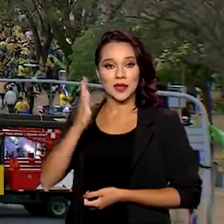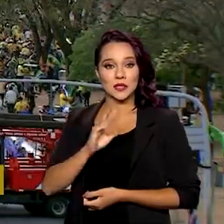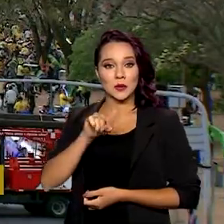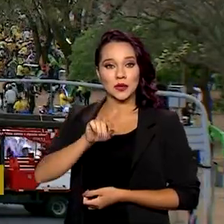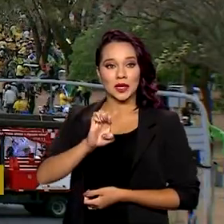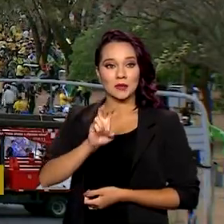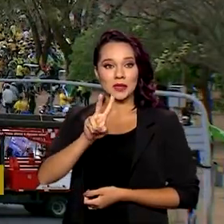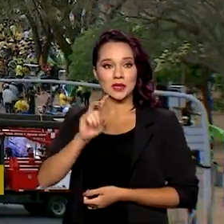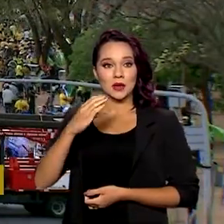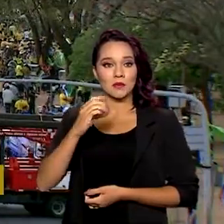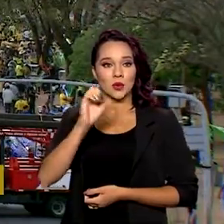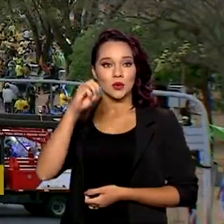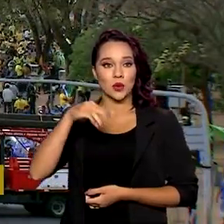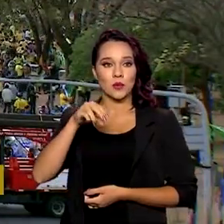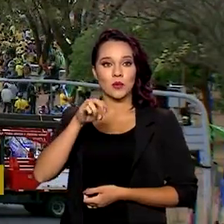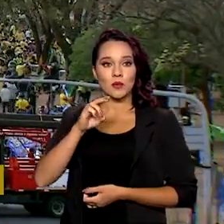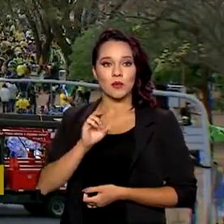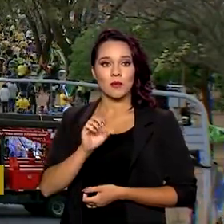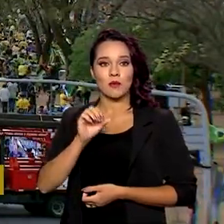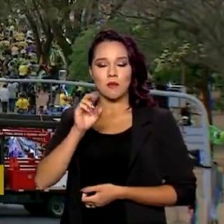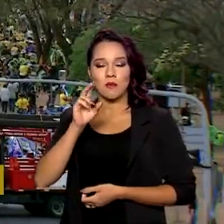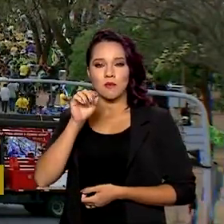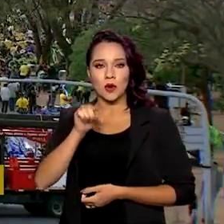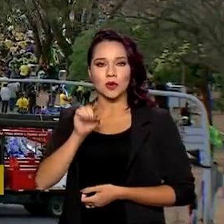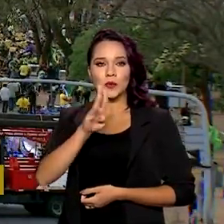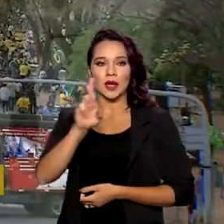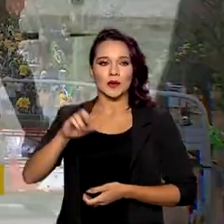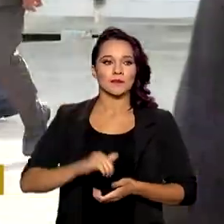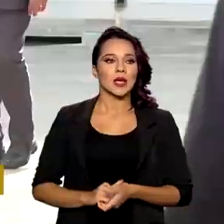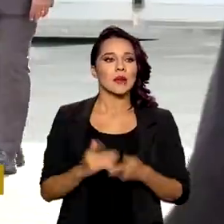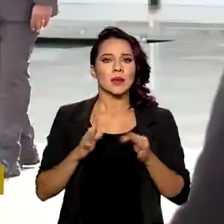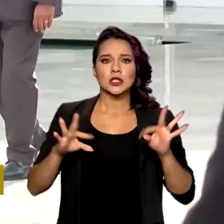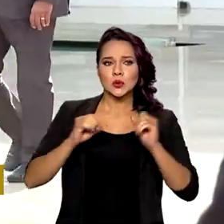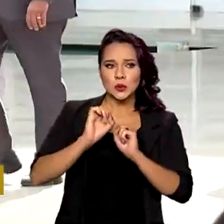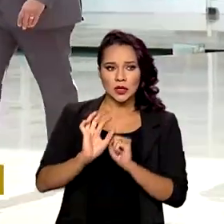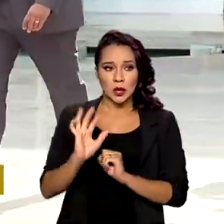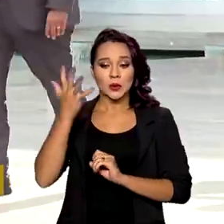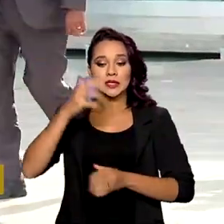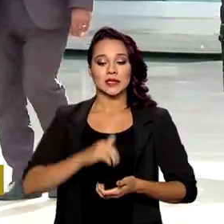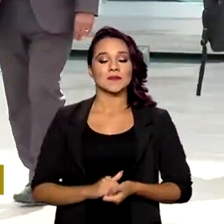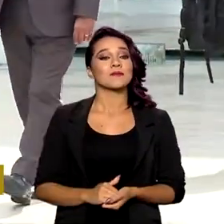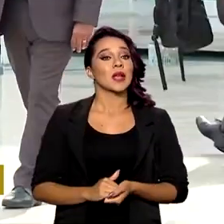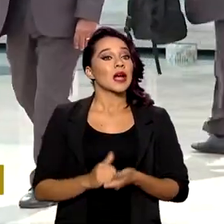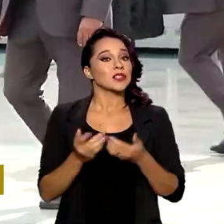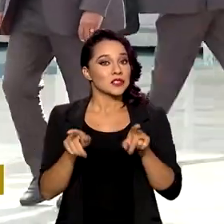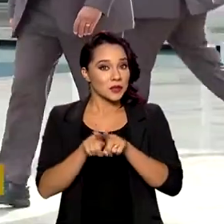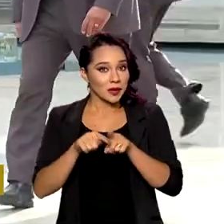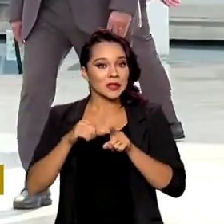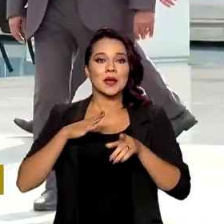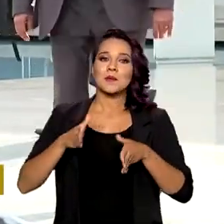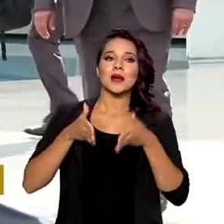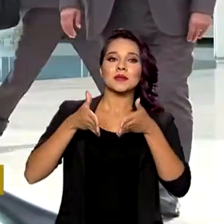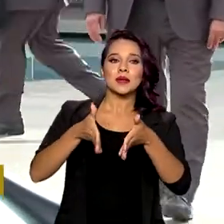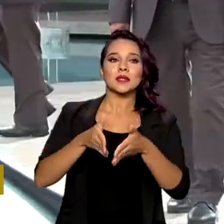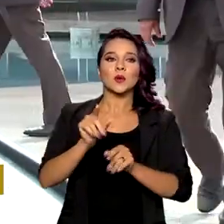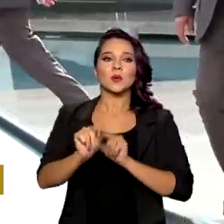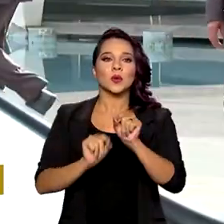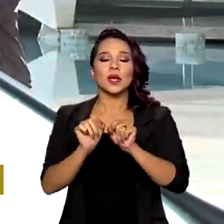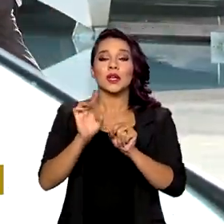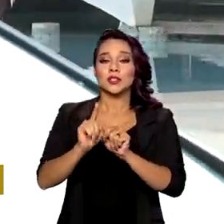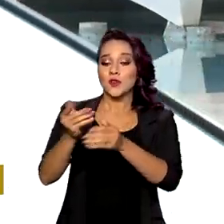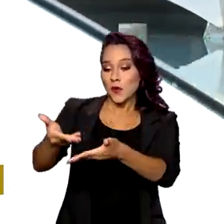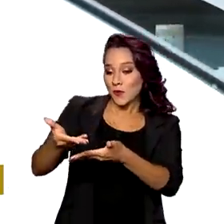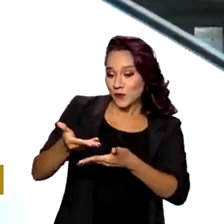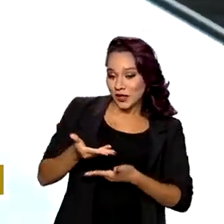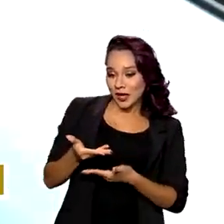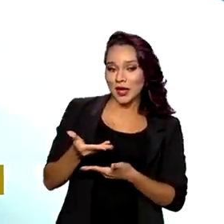agenciabrasil.abc.com.br. É isso aí. Para que você fique por dentro de tudo o que está acontecendo, nós contamos também com a presença de